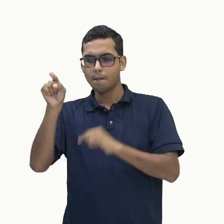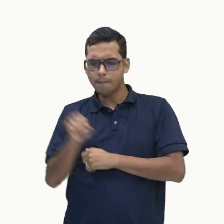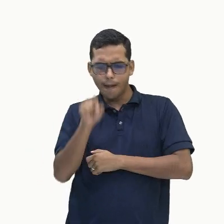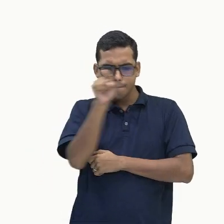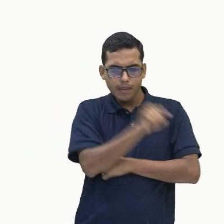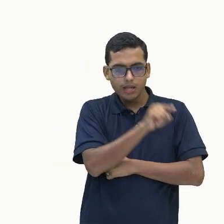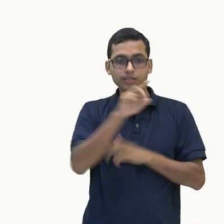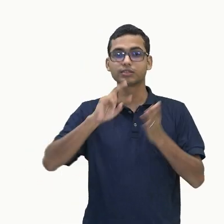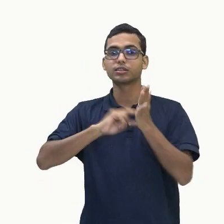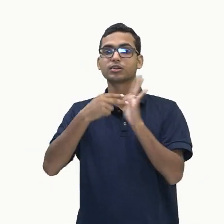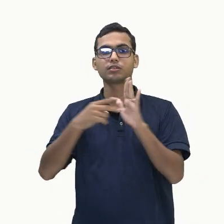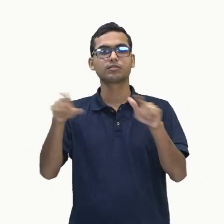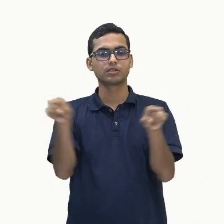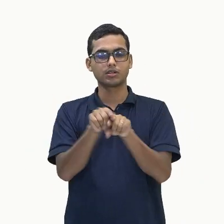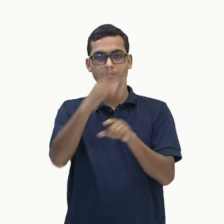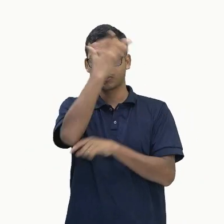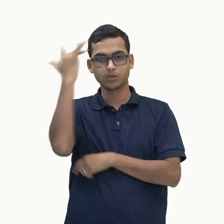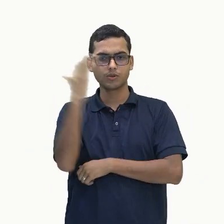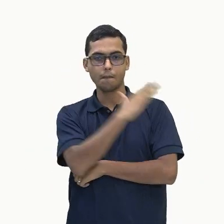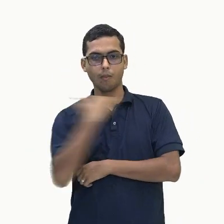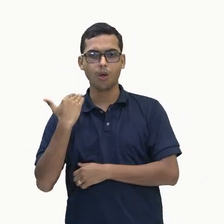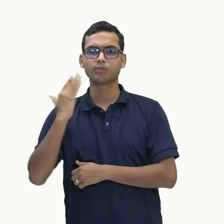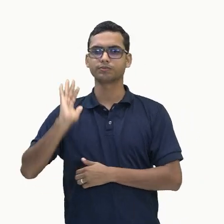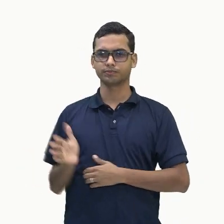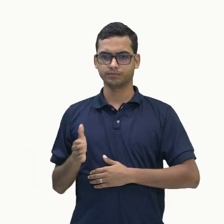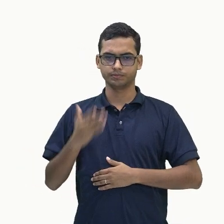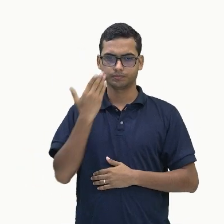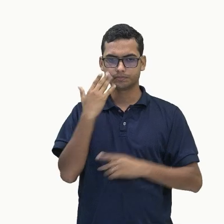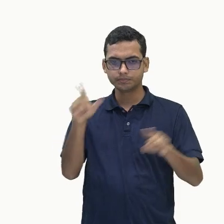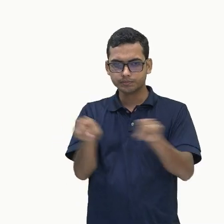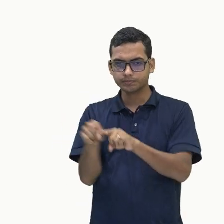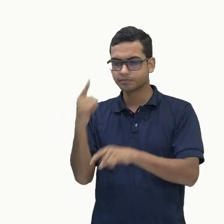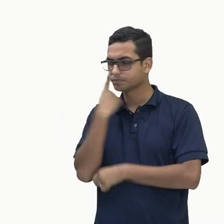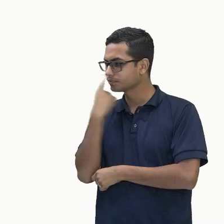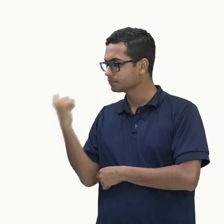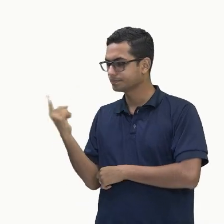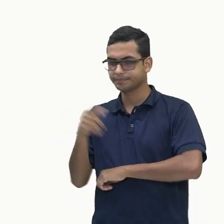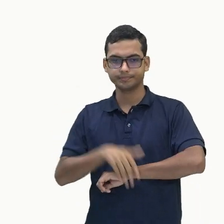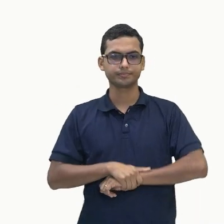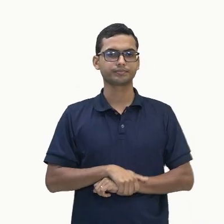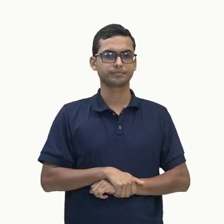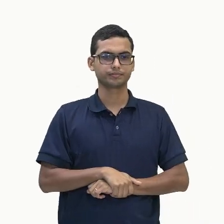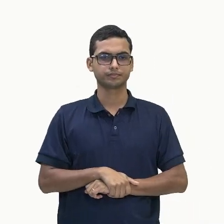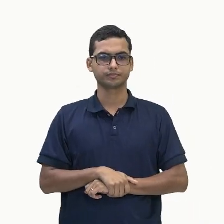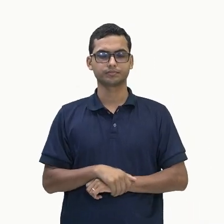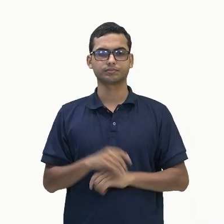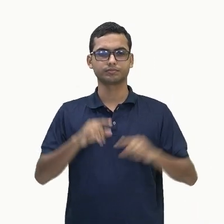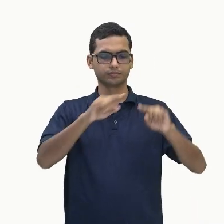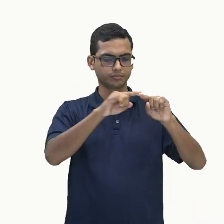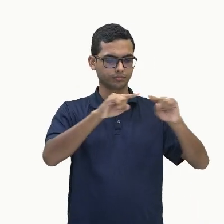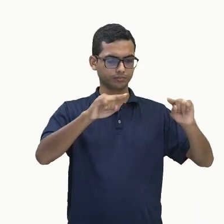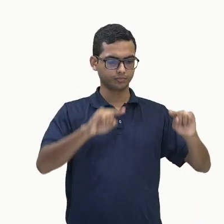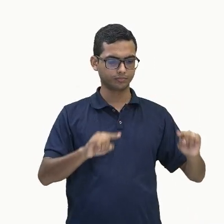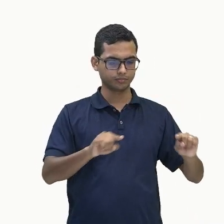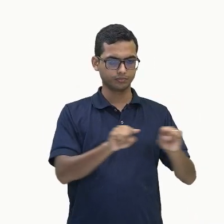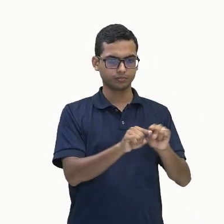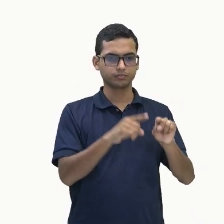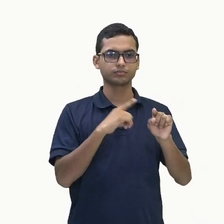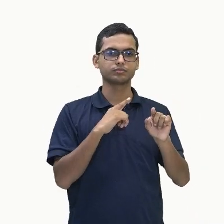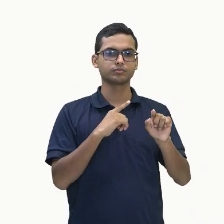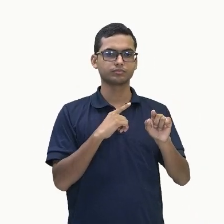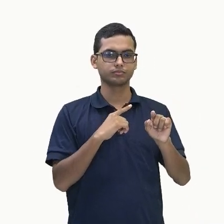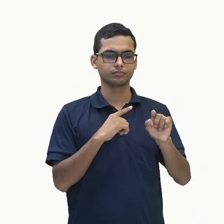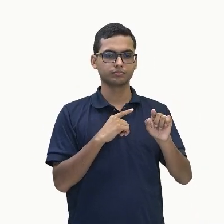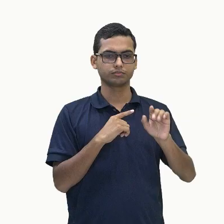são falecidos. Mas aqui nós temos a representação de indivíduos portadores. Isso quer dizer que eles carregam um